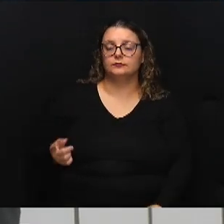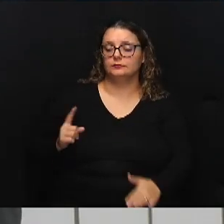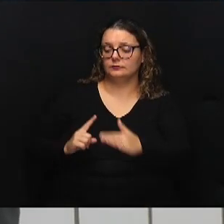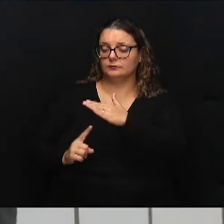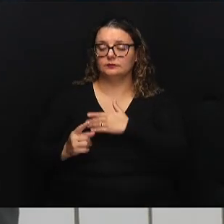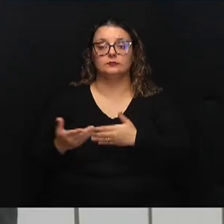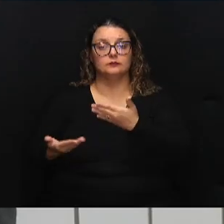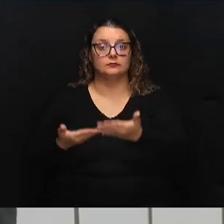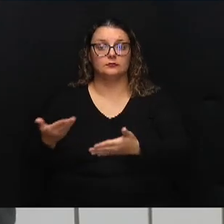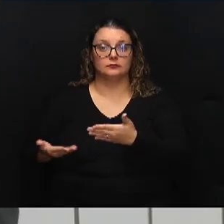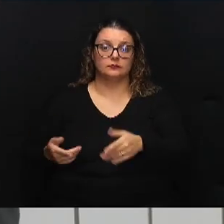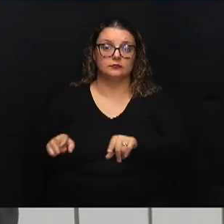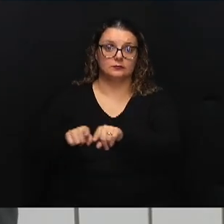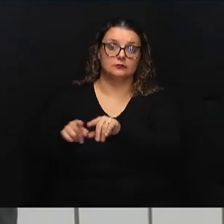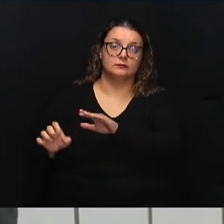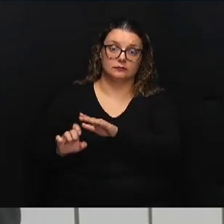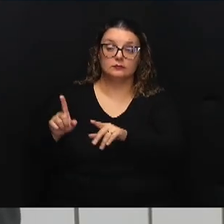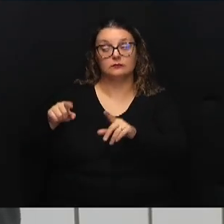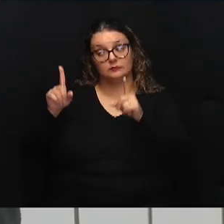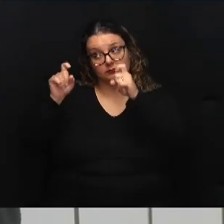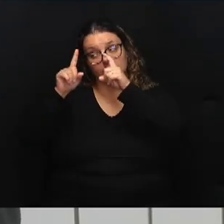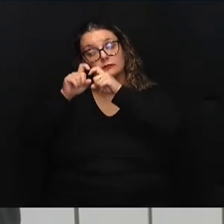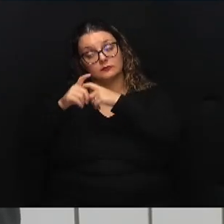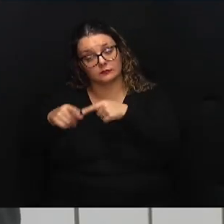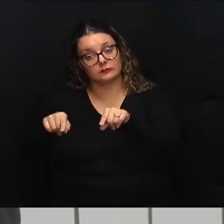serviço, que também é um desafio para o